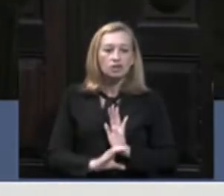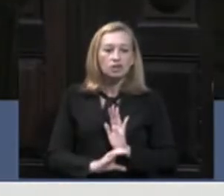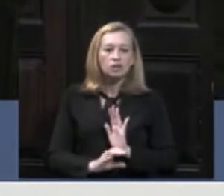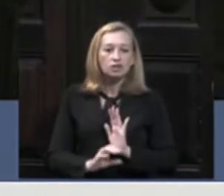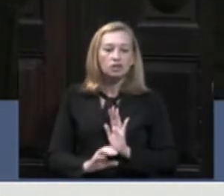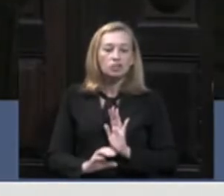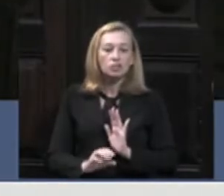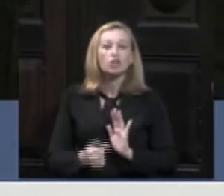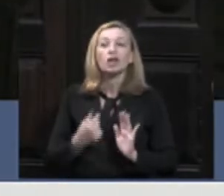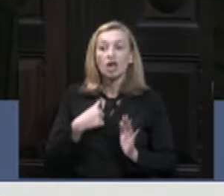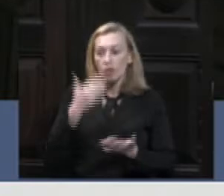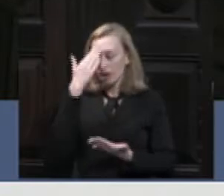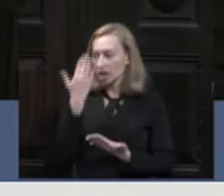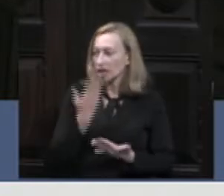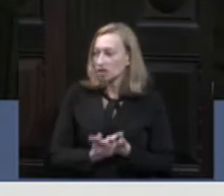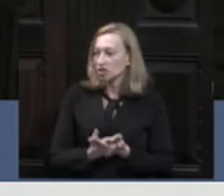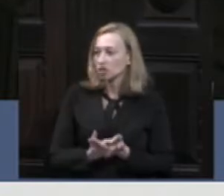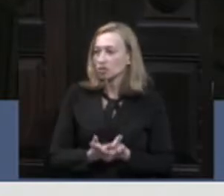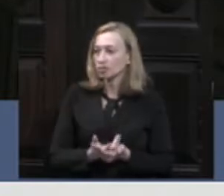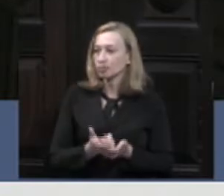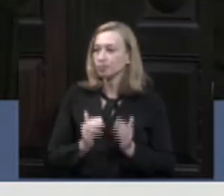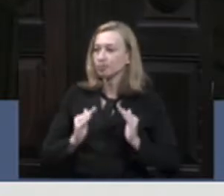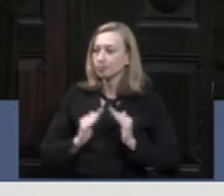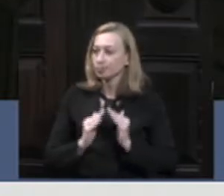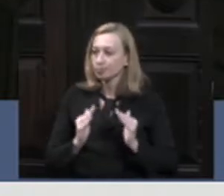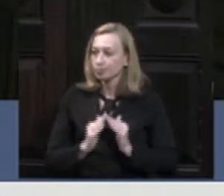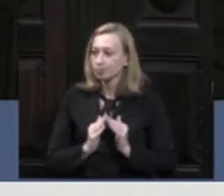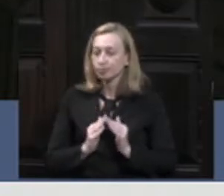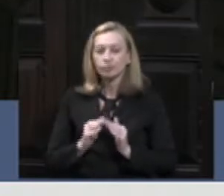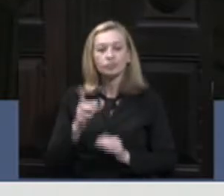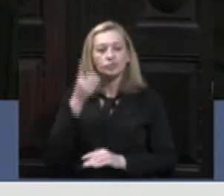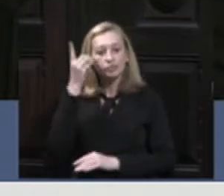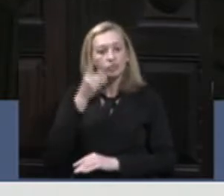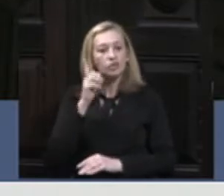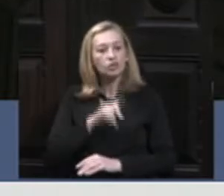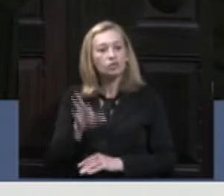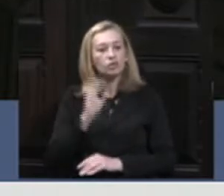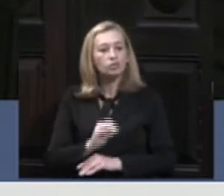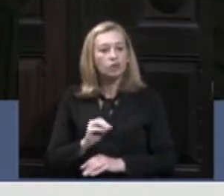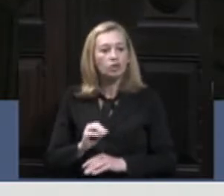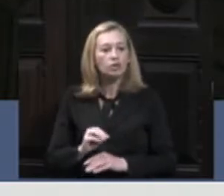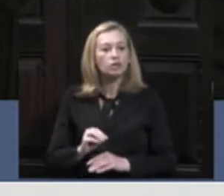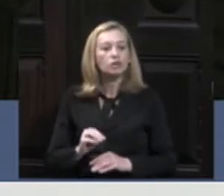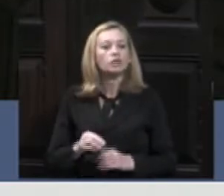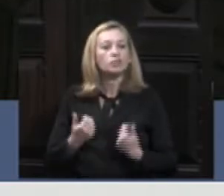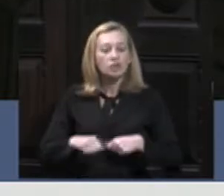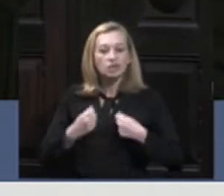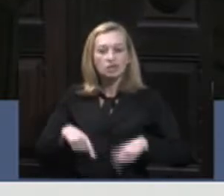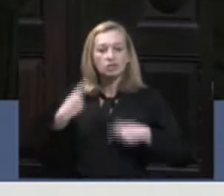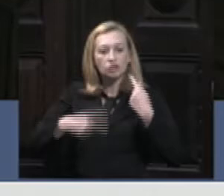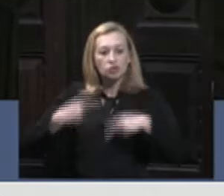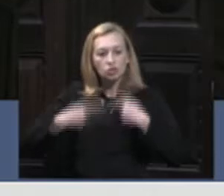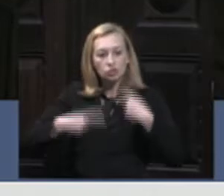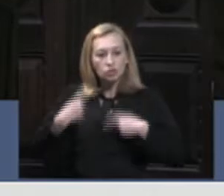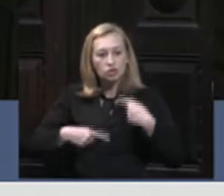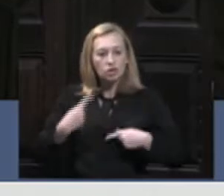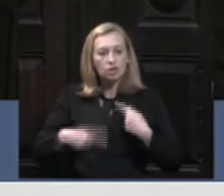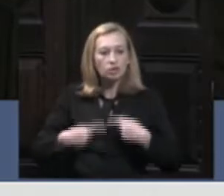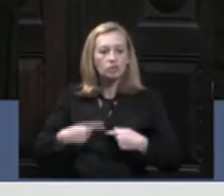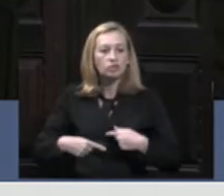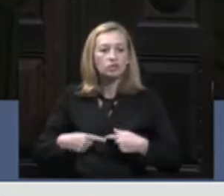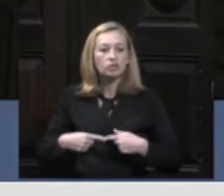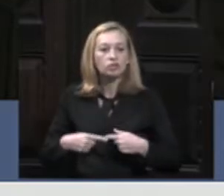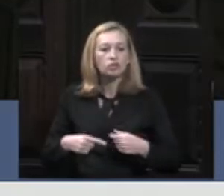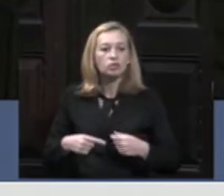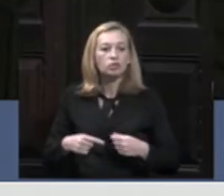mas acredito que esta casa, deputado Gilberto Palmares, deputado Luiz Paulo, deve fazer uma discussão inclusive sobre a